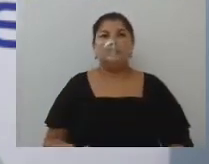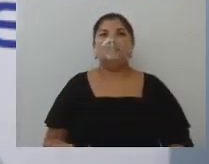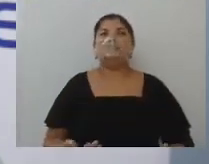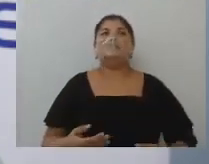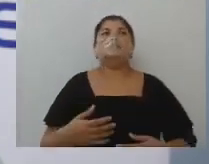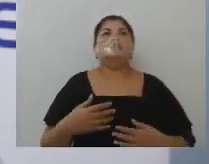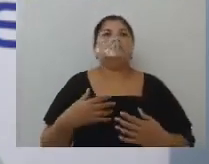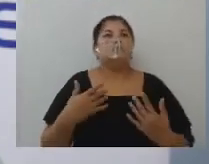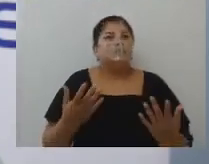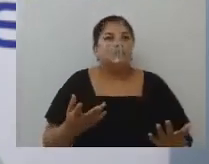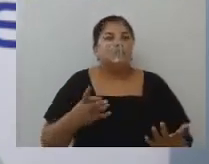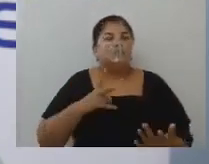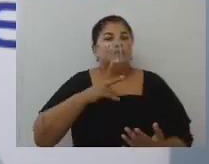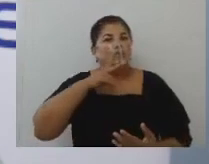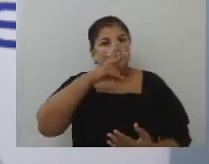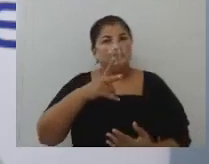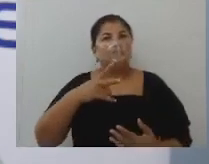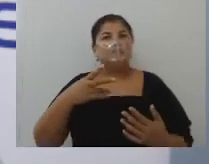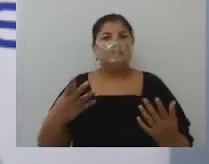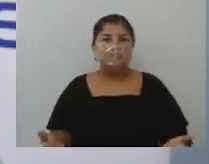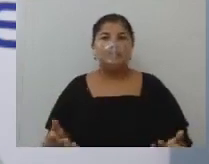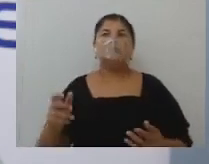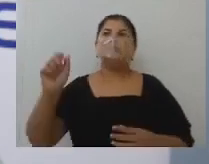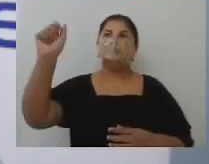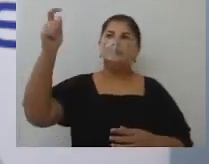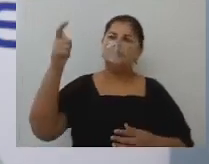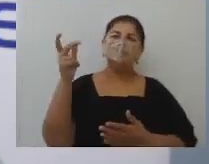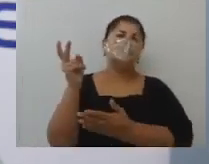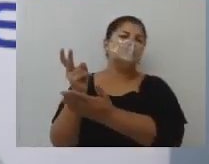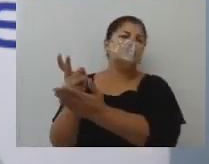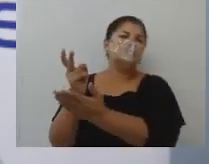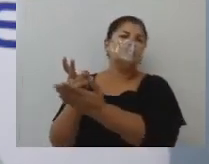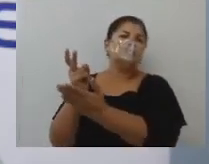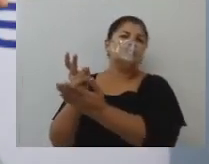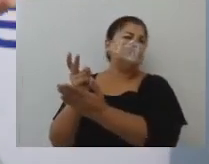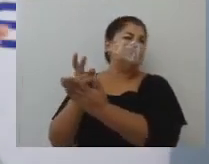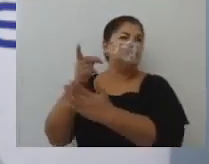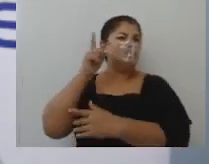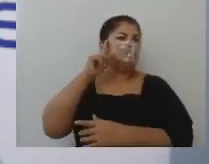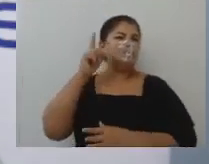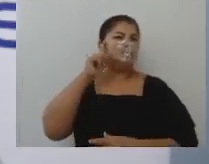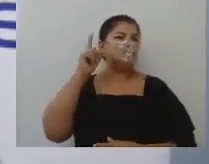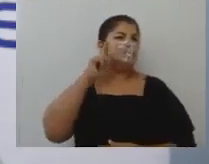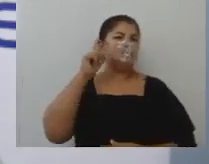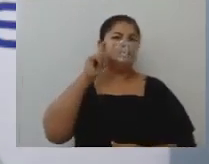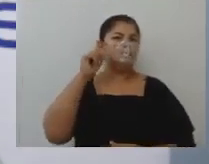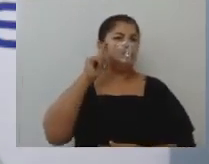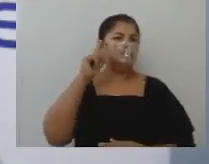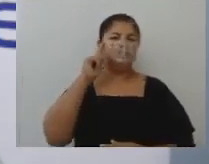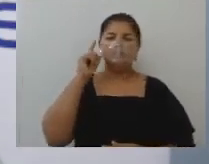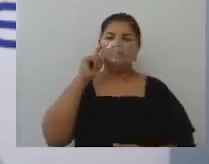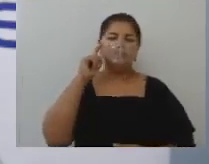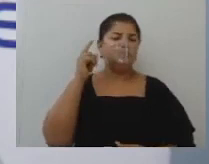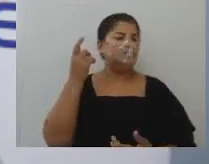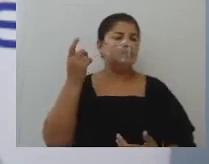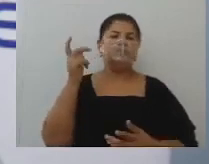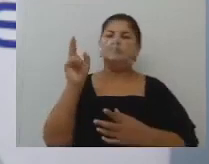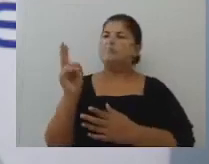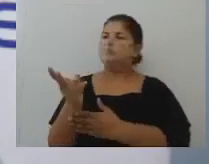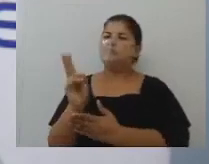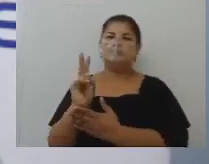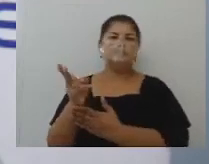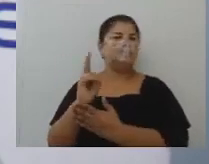hoje. Acredite, o sol está na mesma temperatura todos os dias. Concorda? Se